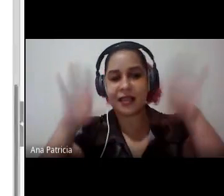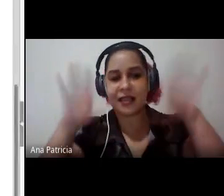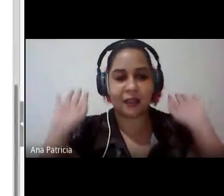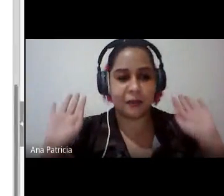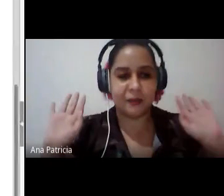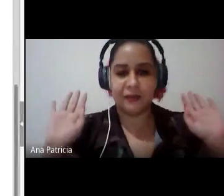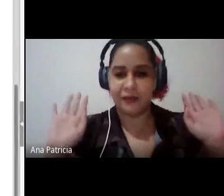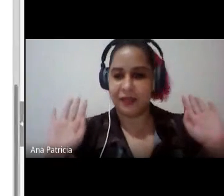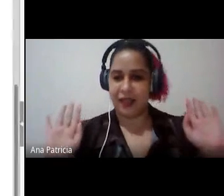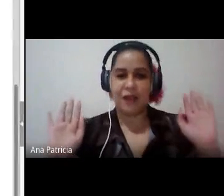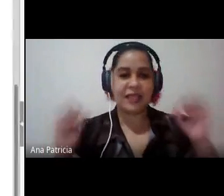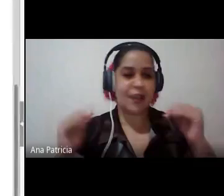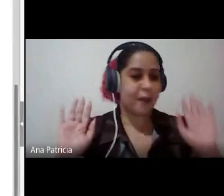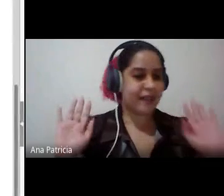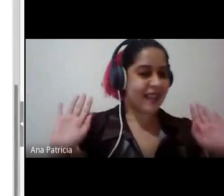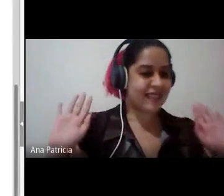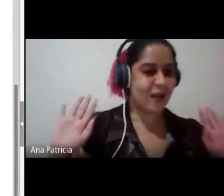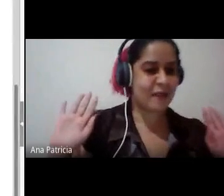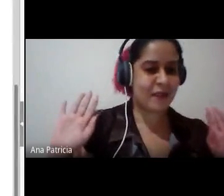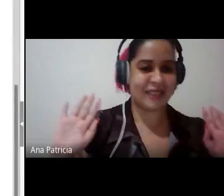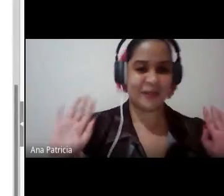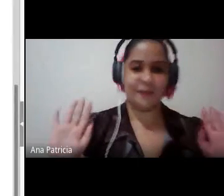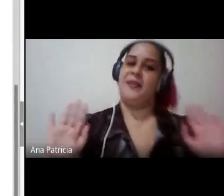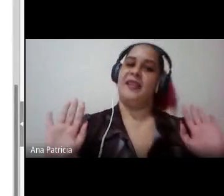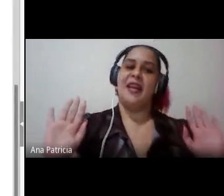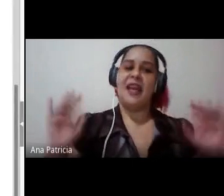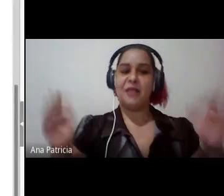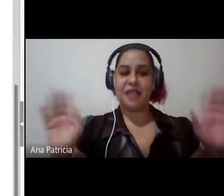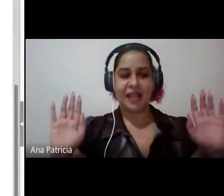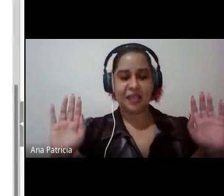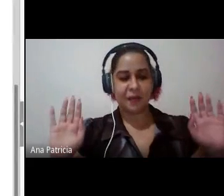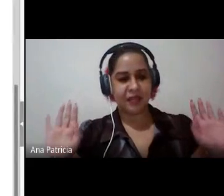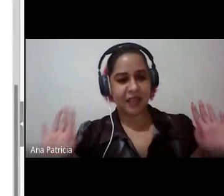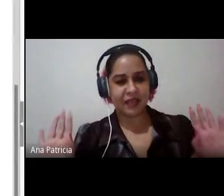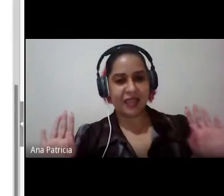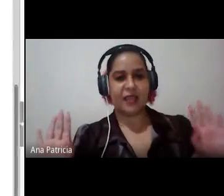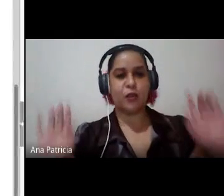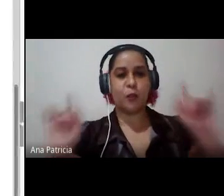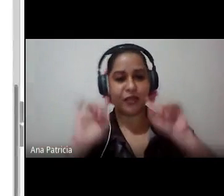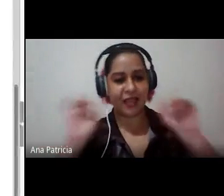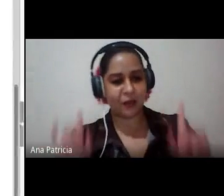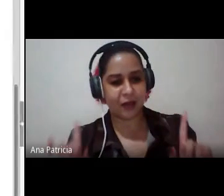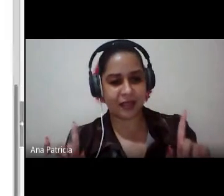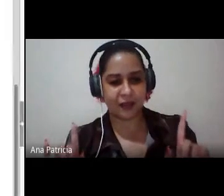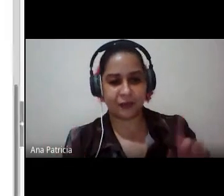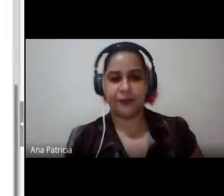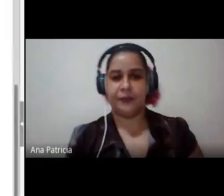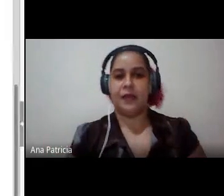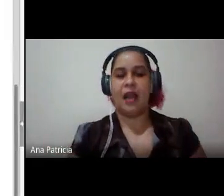dá certo. Foi assim que eu aprendi, é assim que eu repasso. É uma estratégia para vocês não esquecerem os pontos de